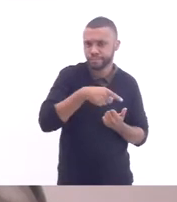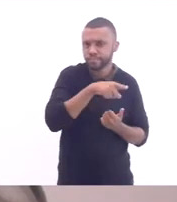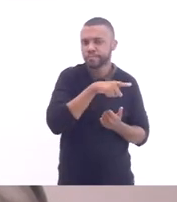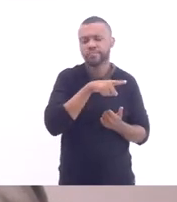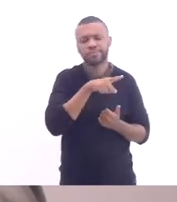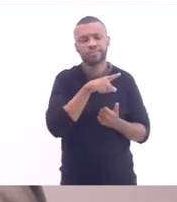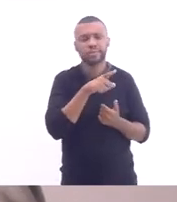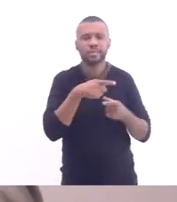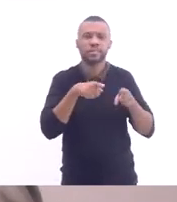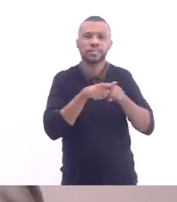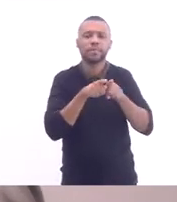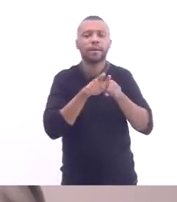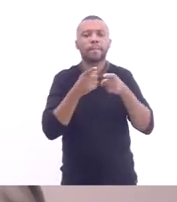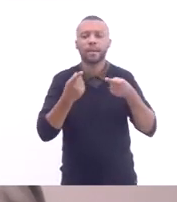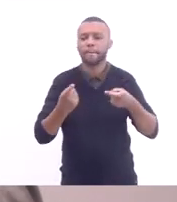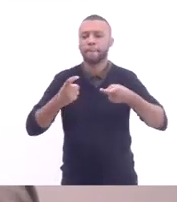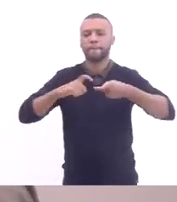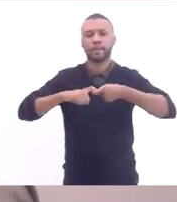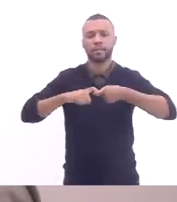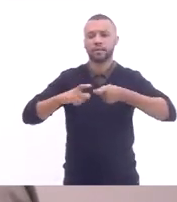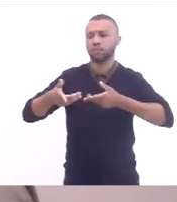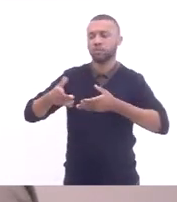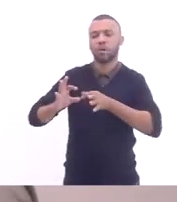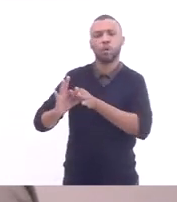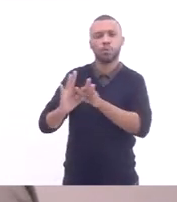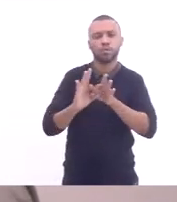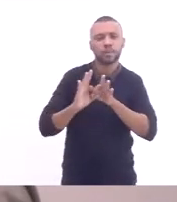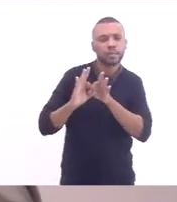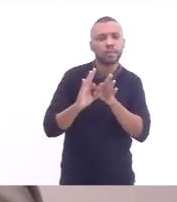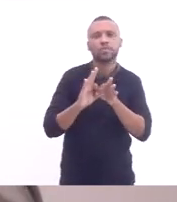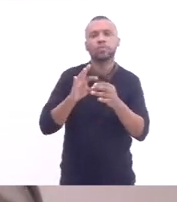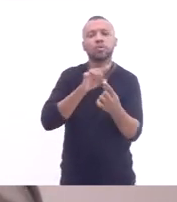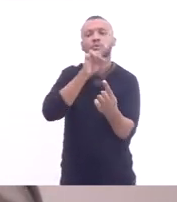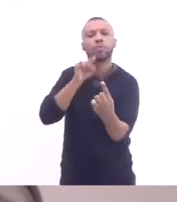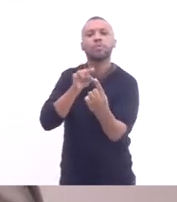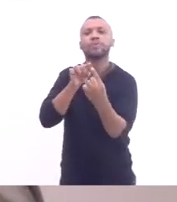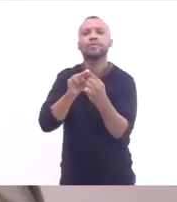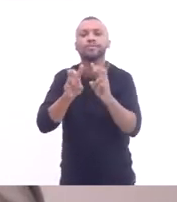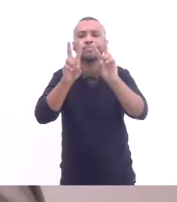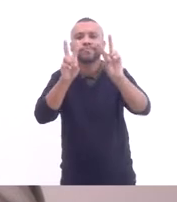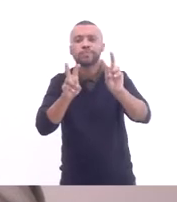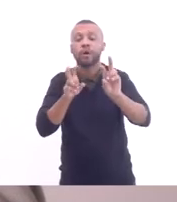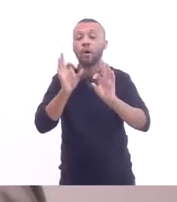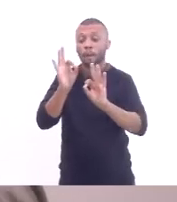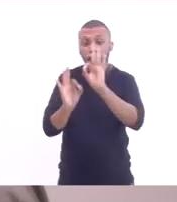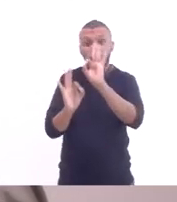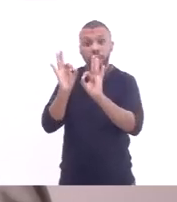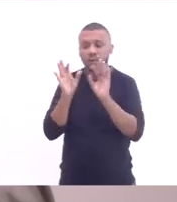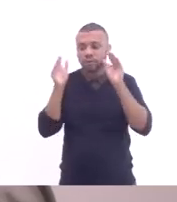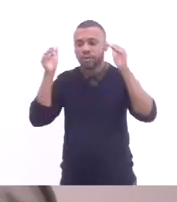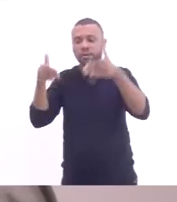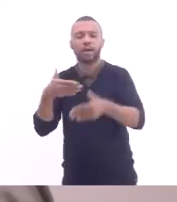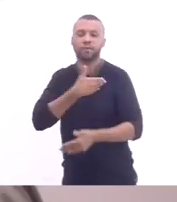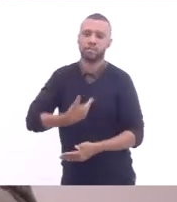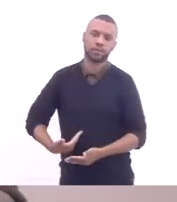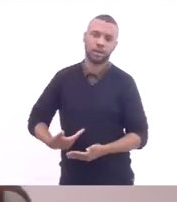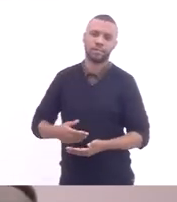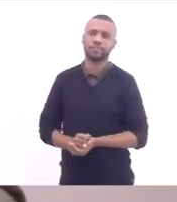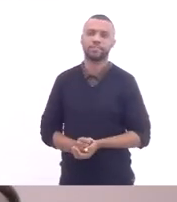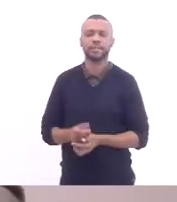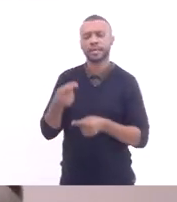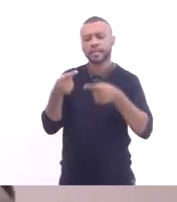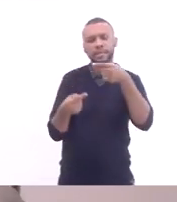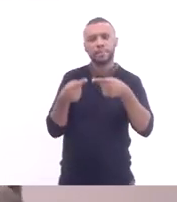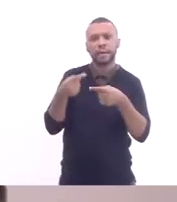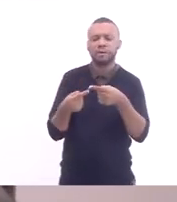pelo companheirismo, né, de estarmos todos unidos em torno de um projeto para o Estado. E esse debate acabou